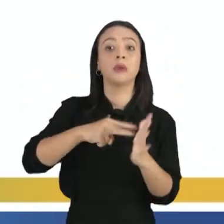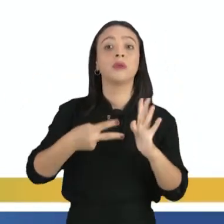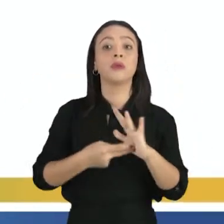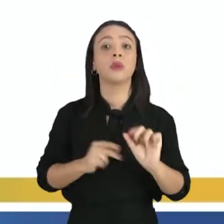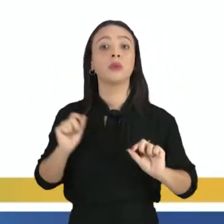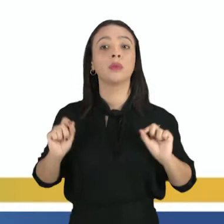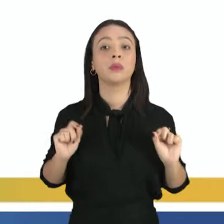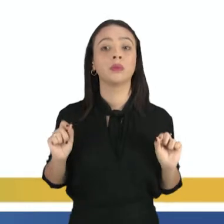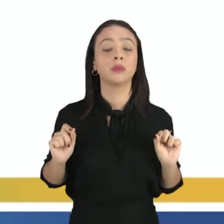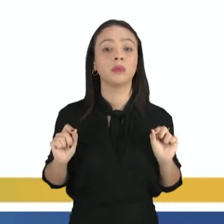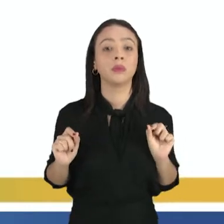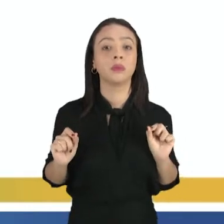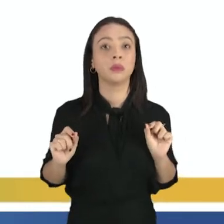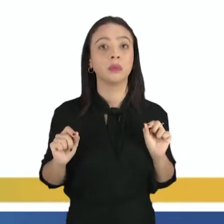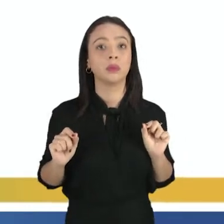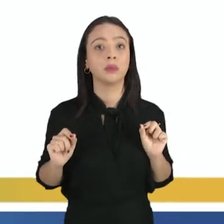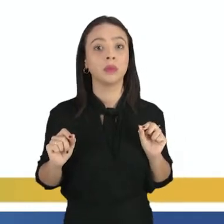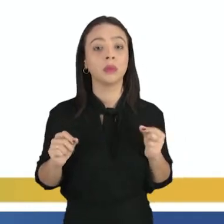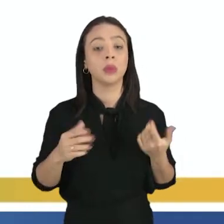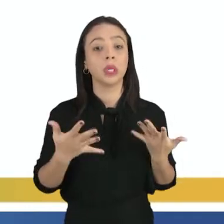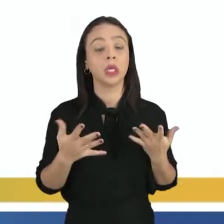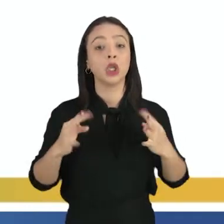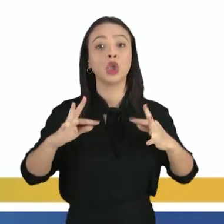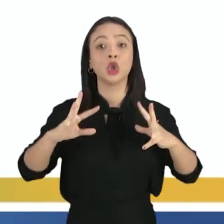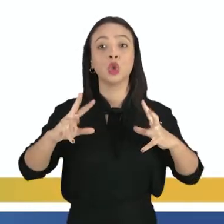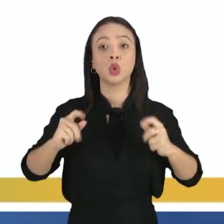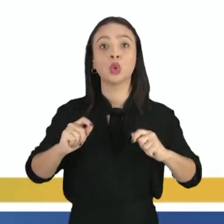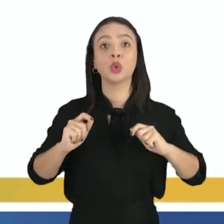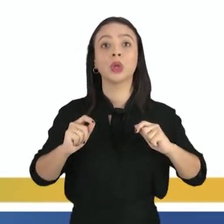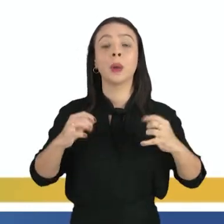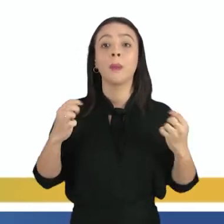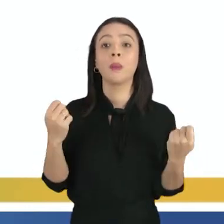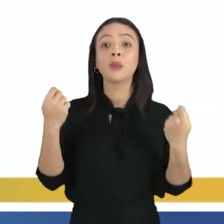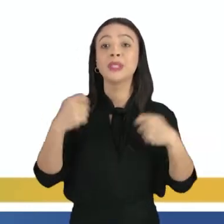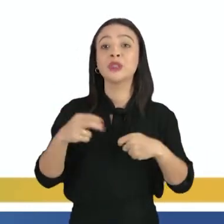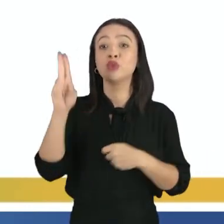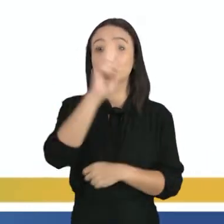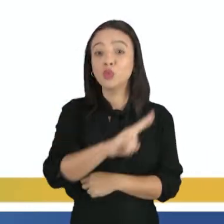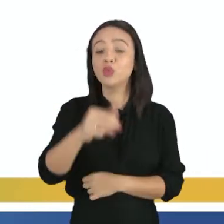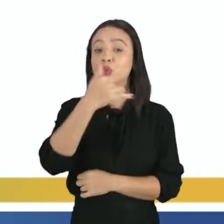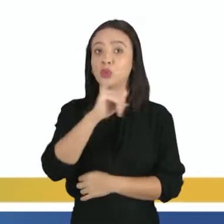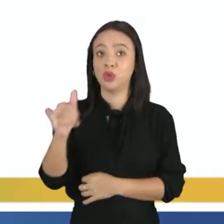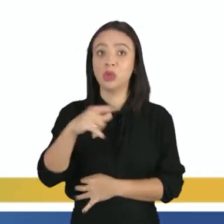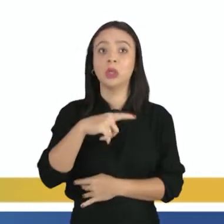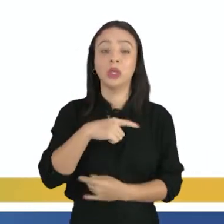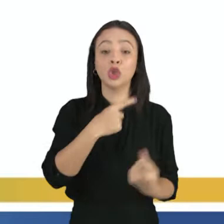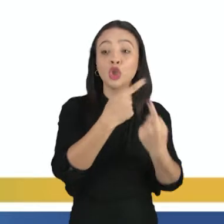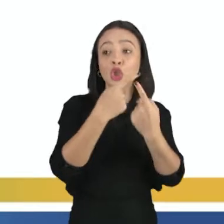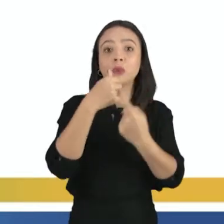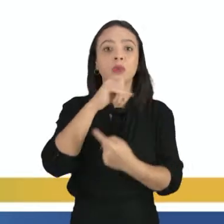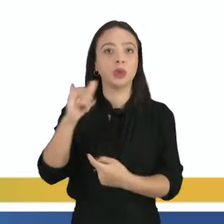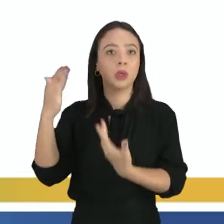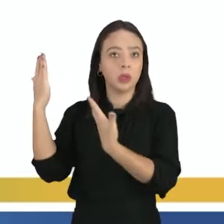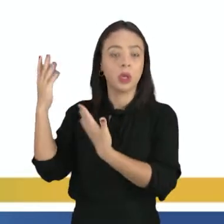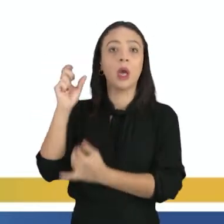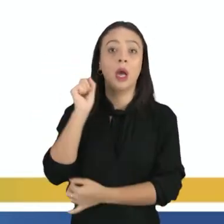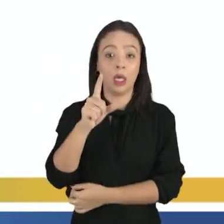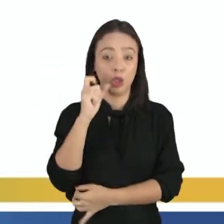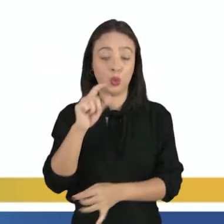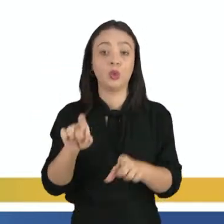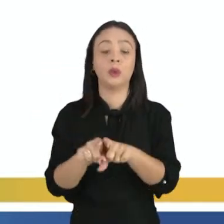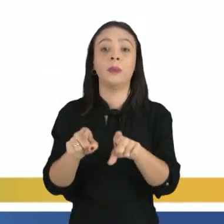quê? Esses combustíveis, essas formas de energia que estão em azul e em